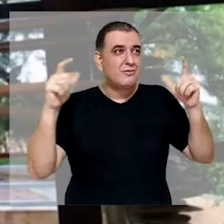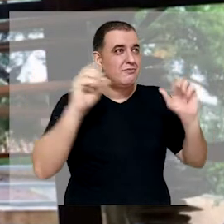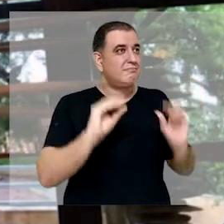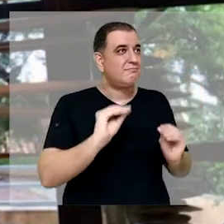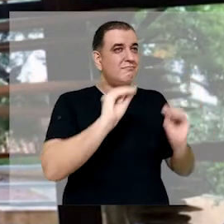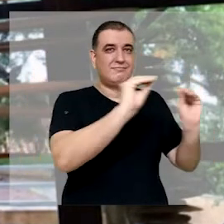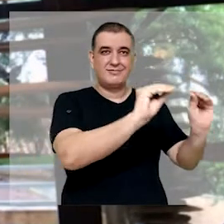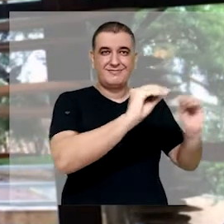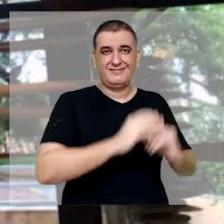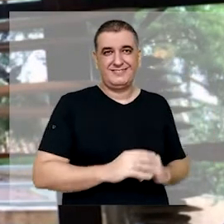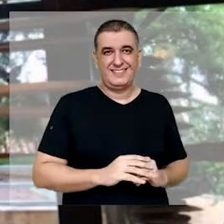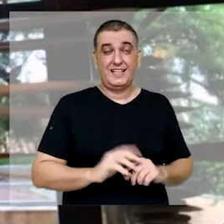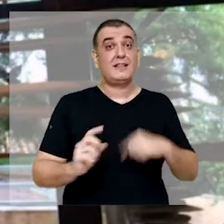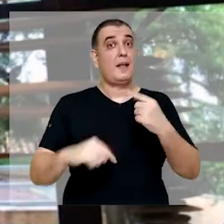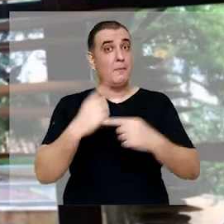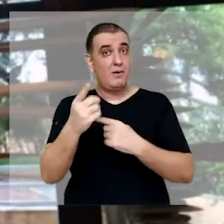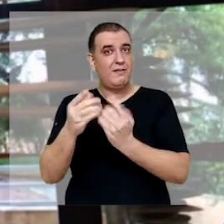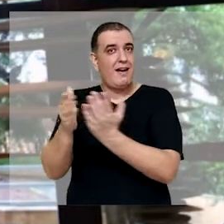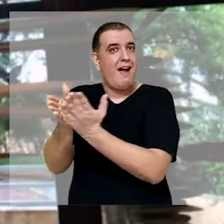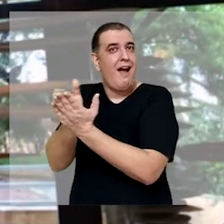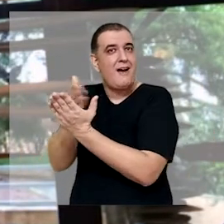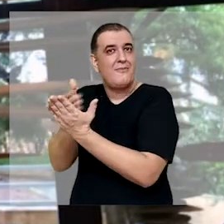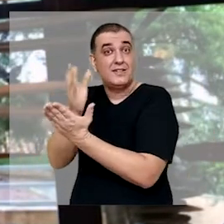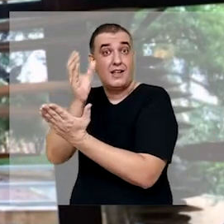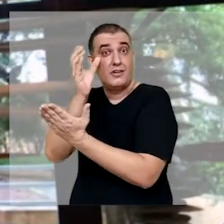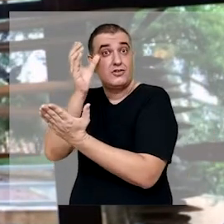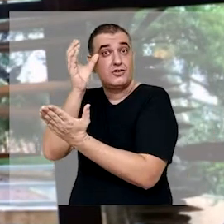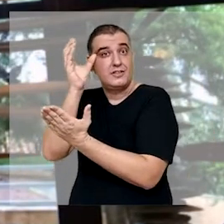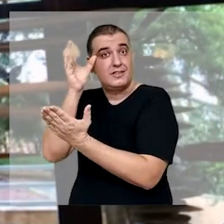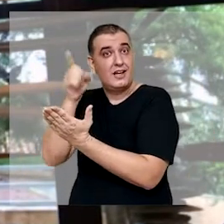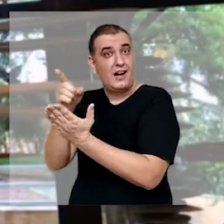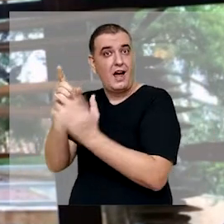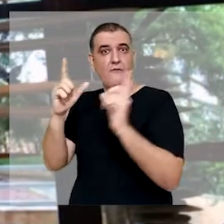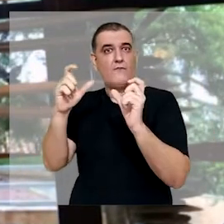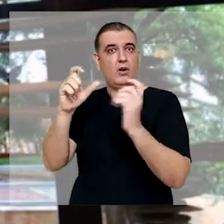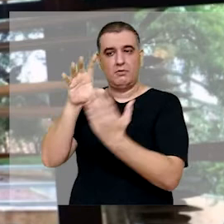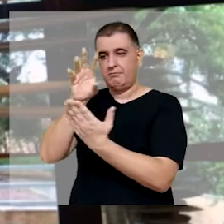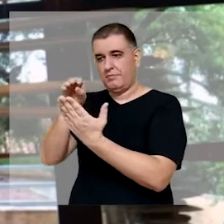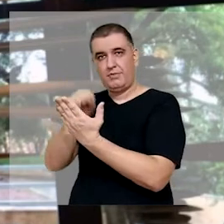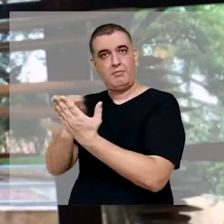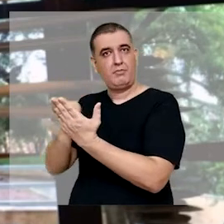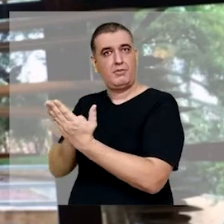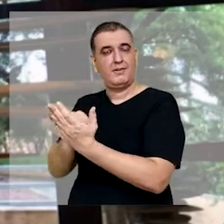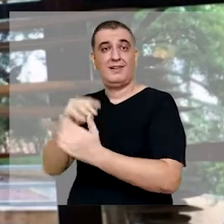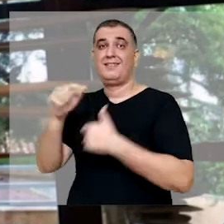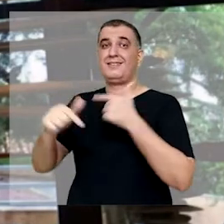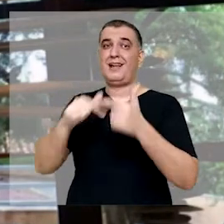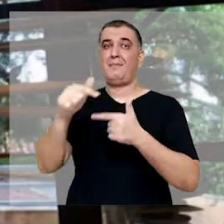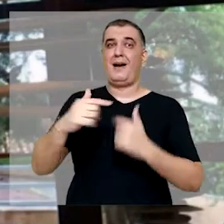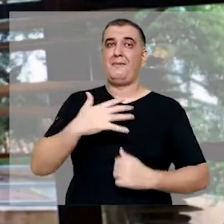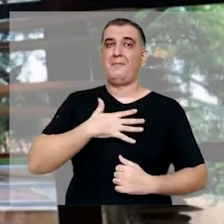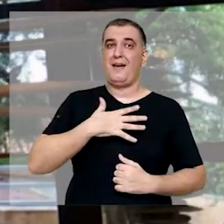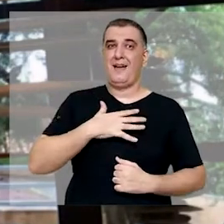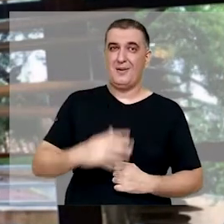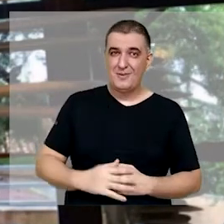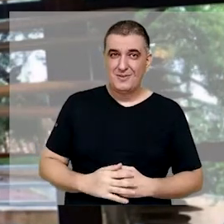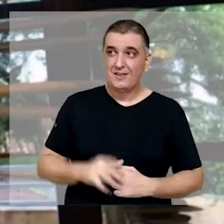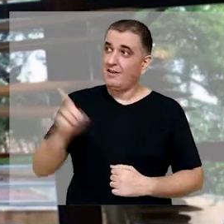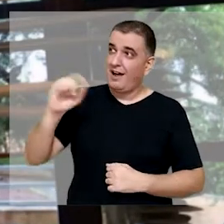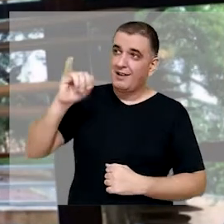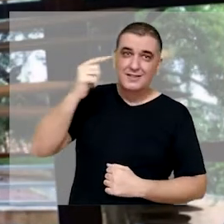de uma revista chinesa, a China. É um ícone da porcelana, e China, e a Coreia, e o Japão, não é?